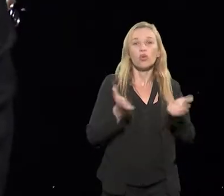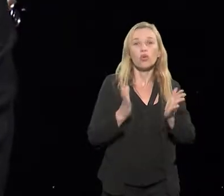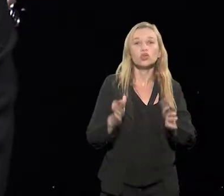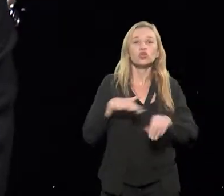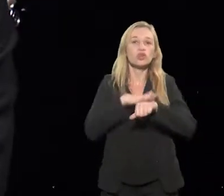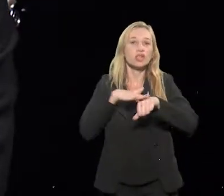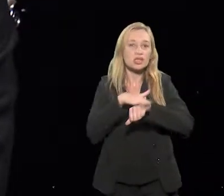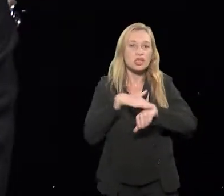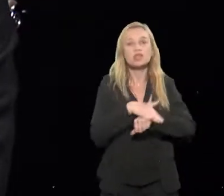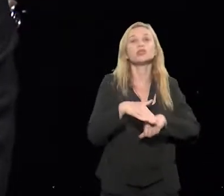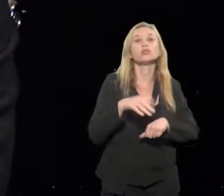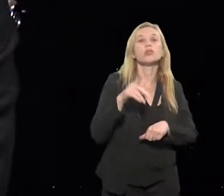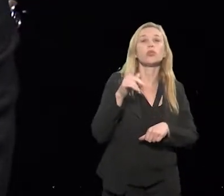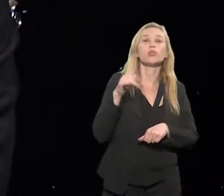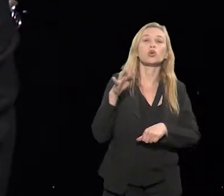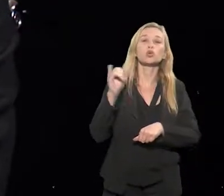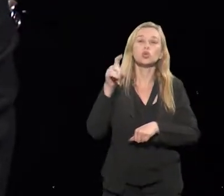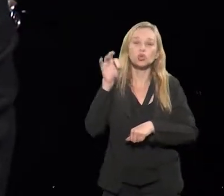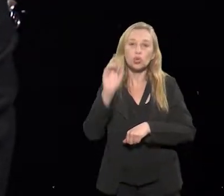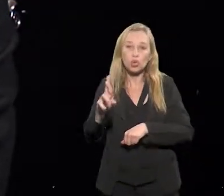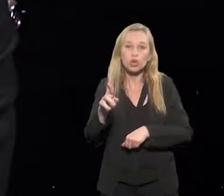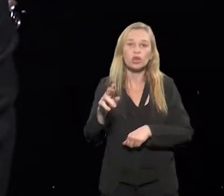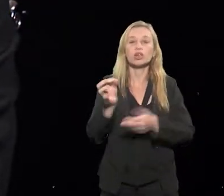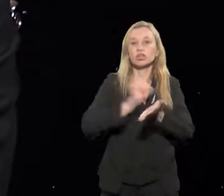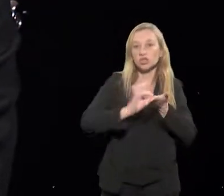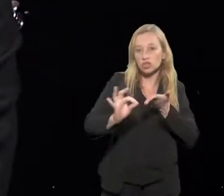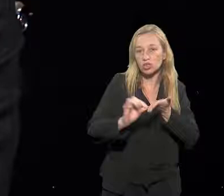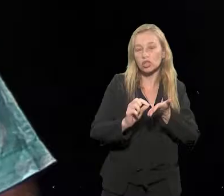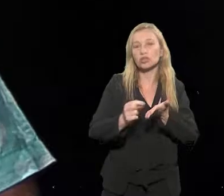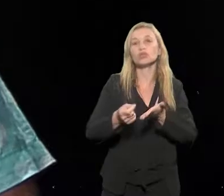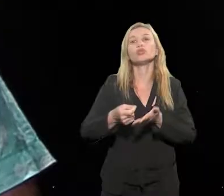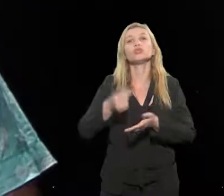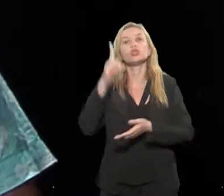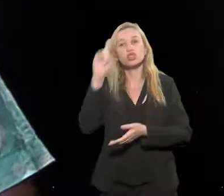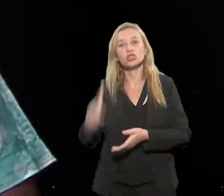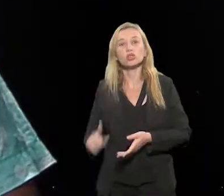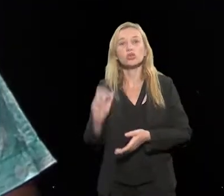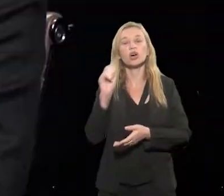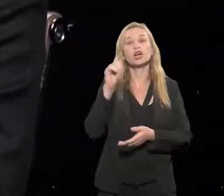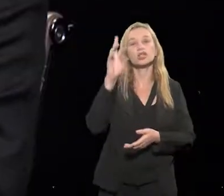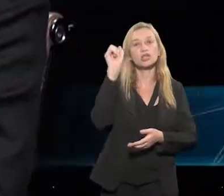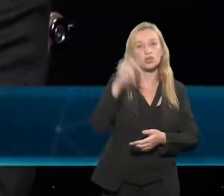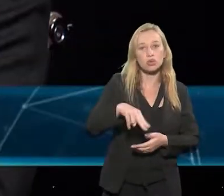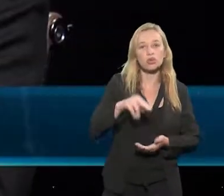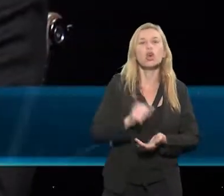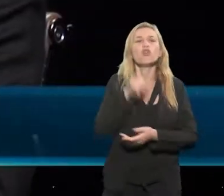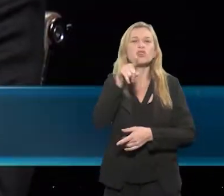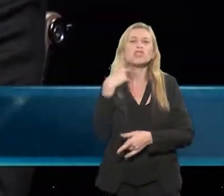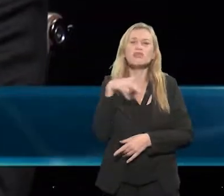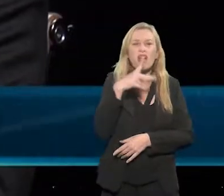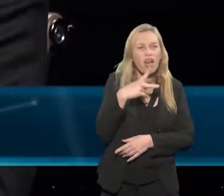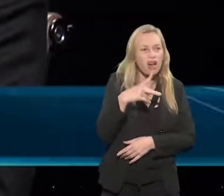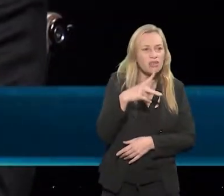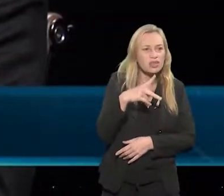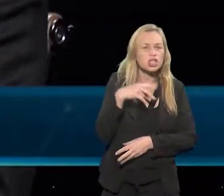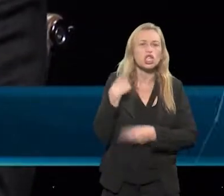Hoje estou conversando com o produtor, escritor e diretor Anderson Quack. Anderson, você falava então de como